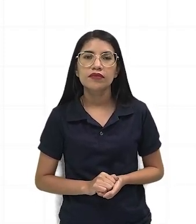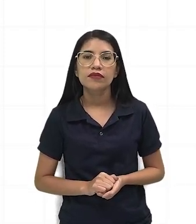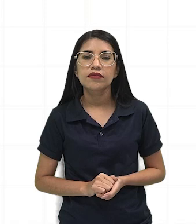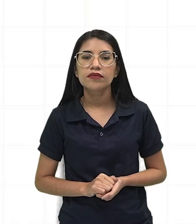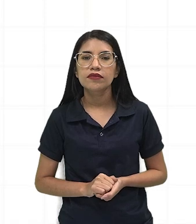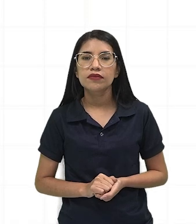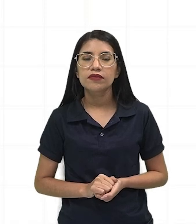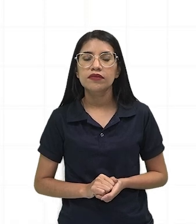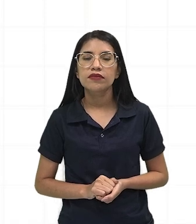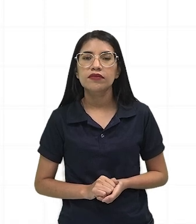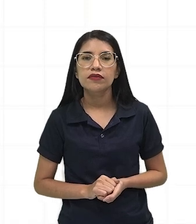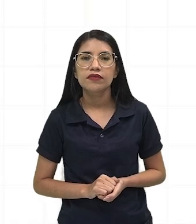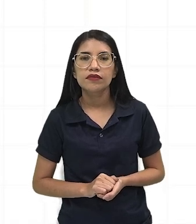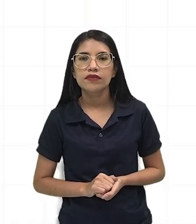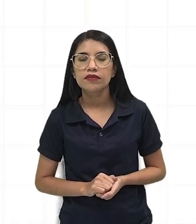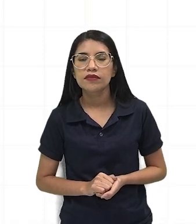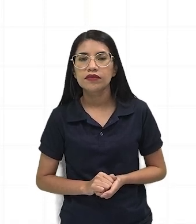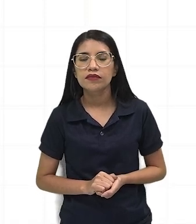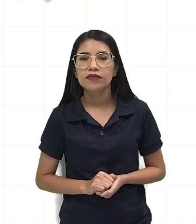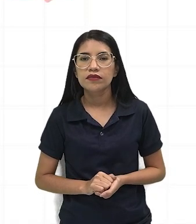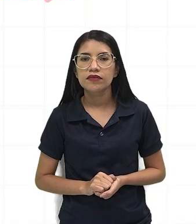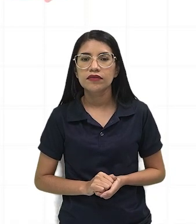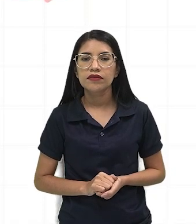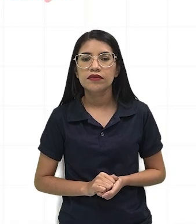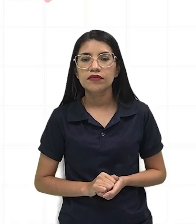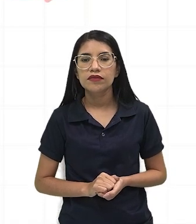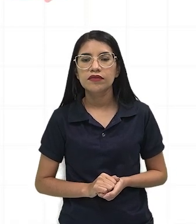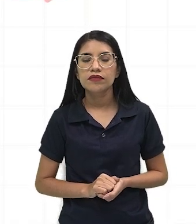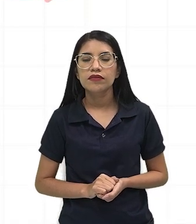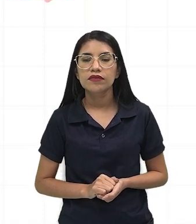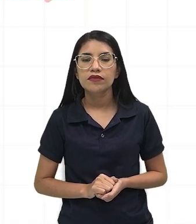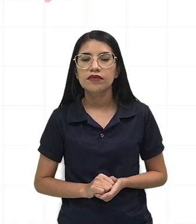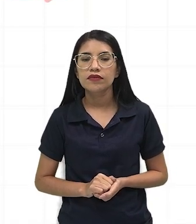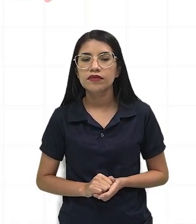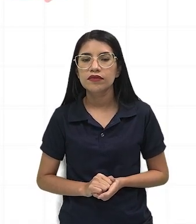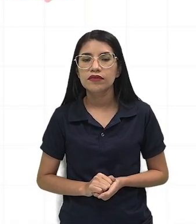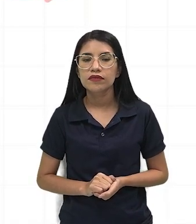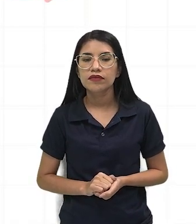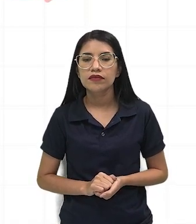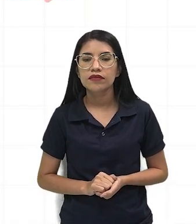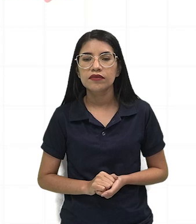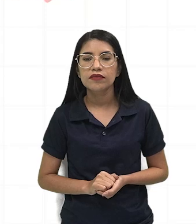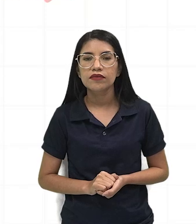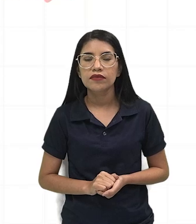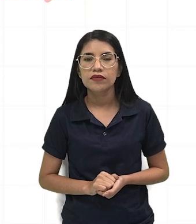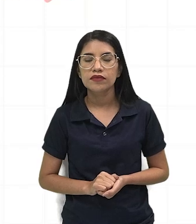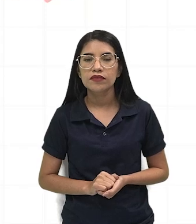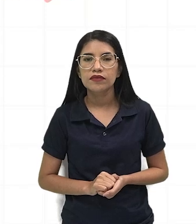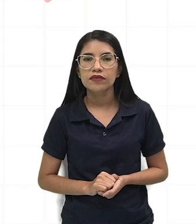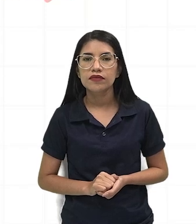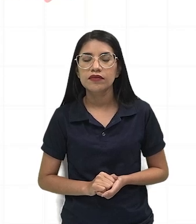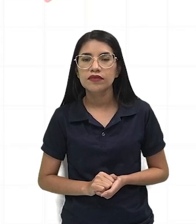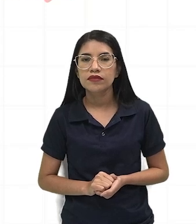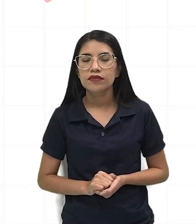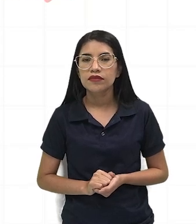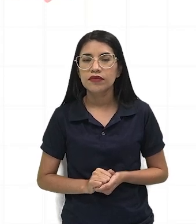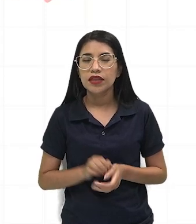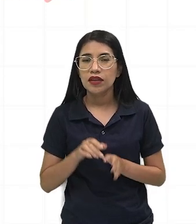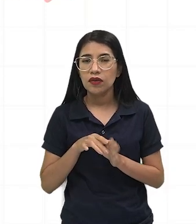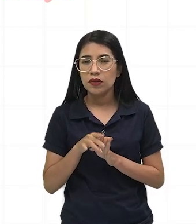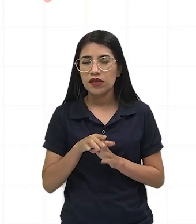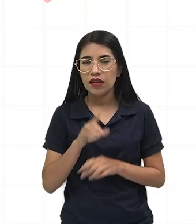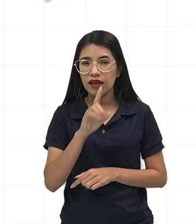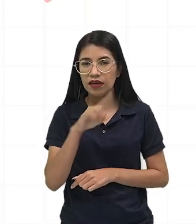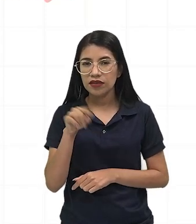8,5. Muito bem. Depois de 8,5, quem foi que vem? Eu aconselho até que risque, porque você não vai perder